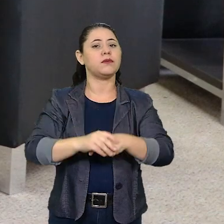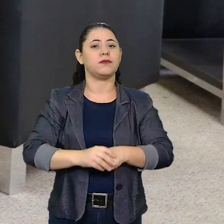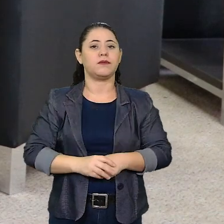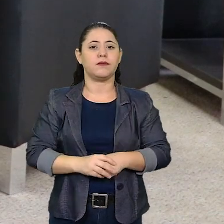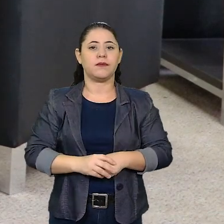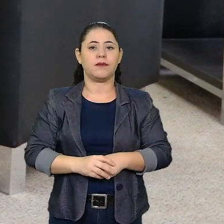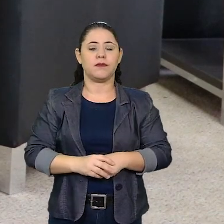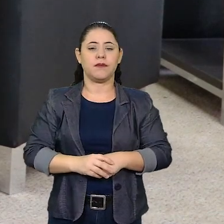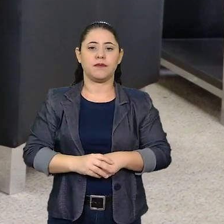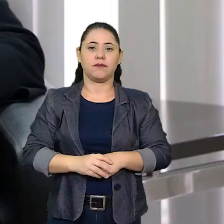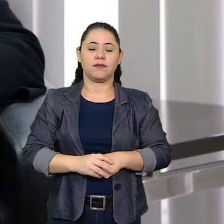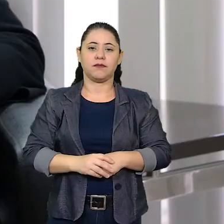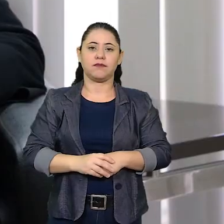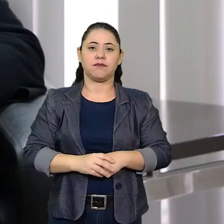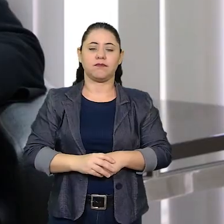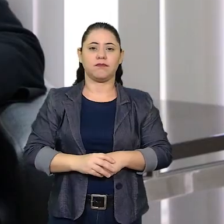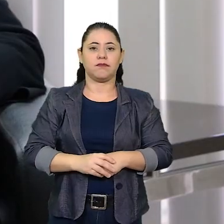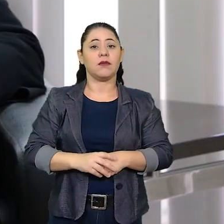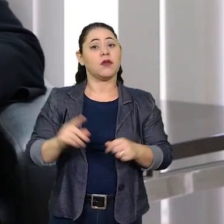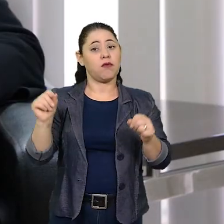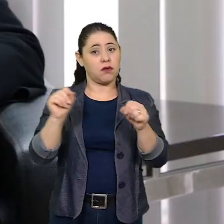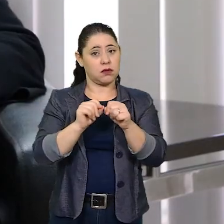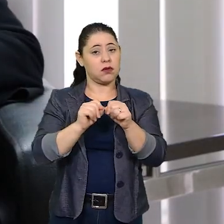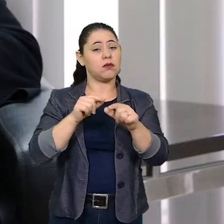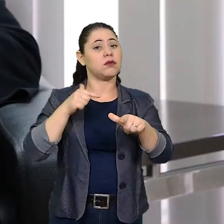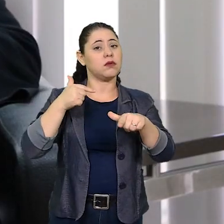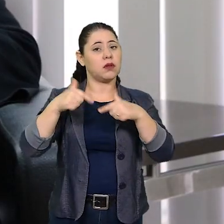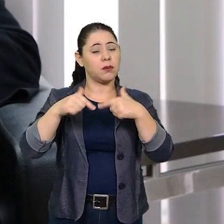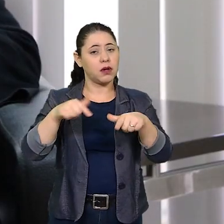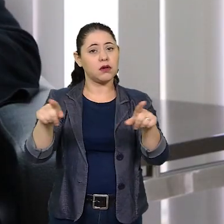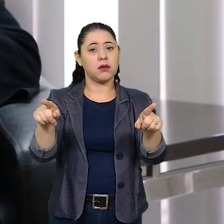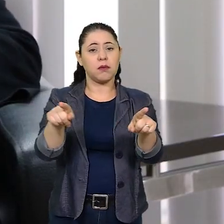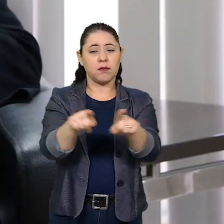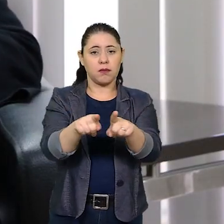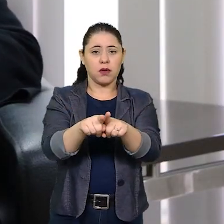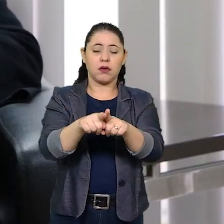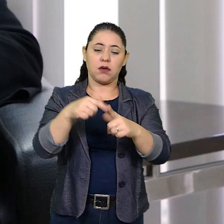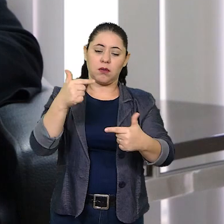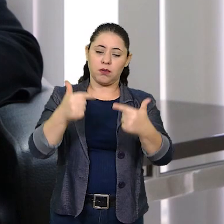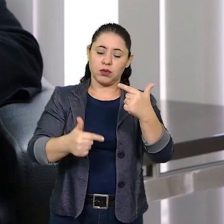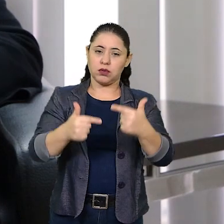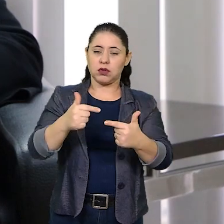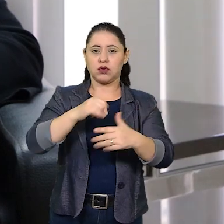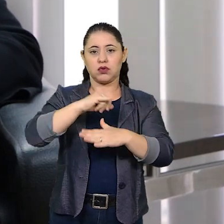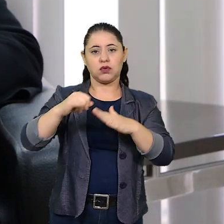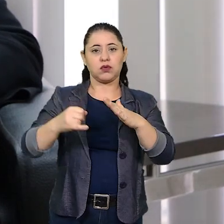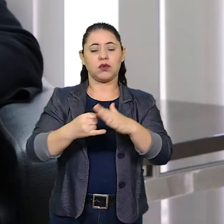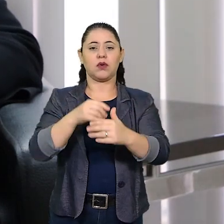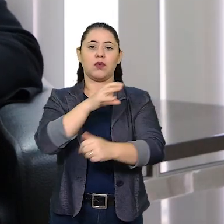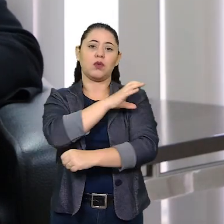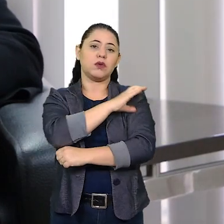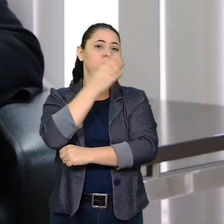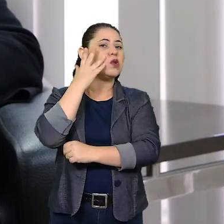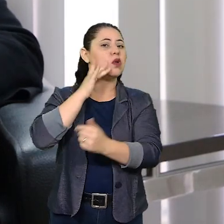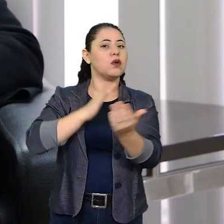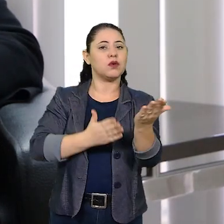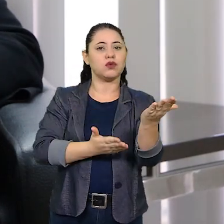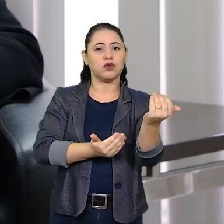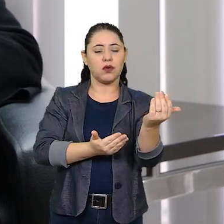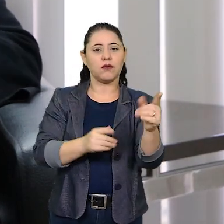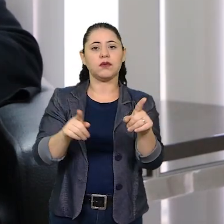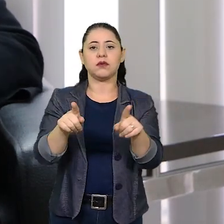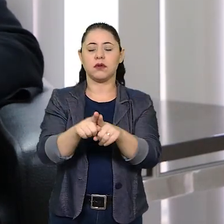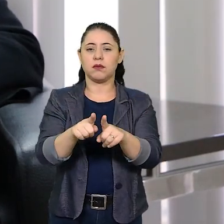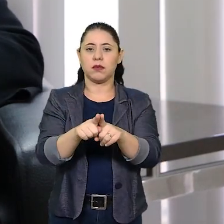trabalho? Nós fazemos não só o trabalho através das políticas institucionais, na coordenadoria da